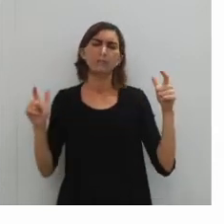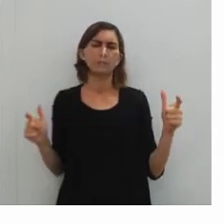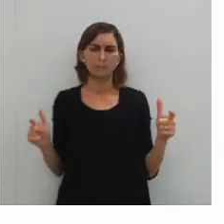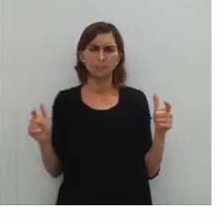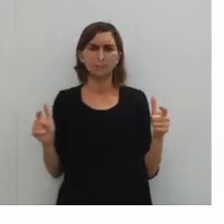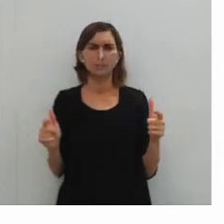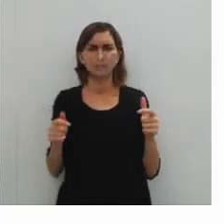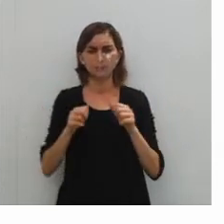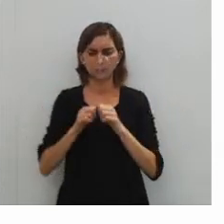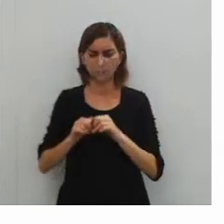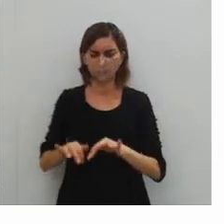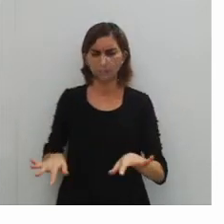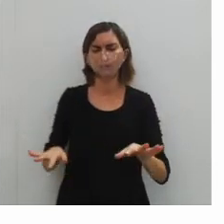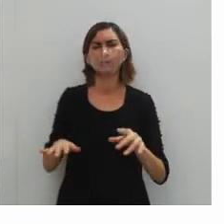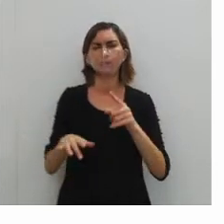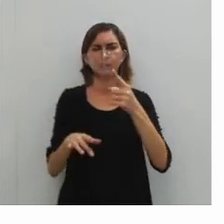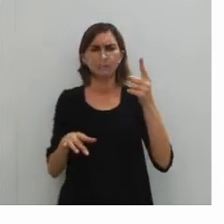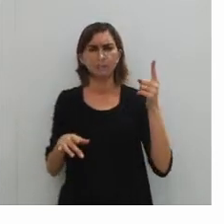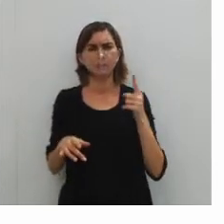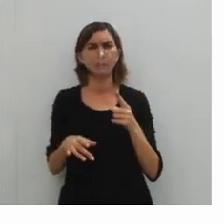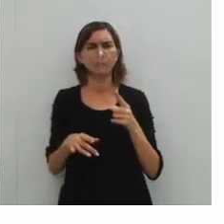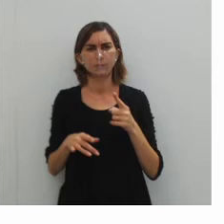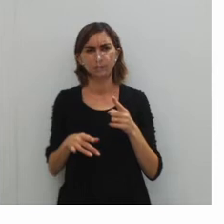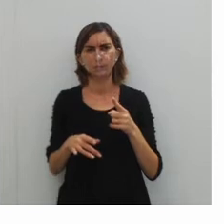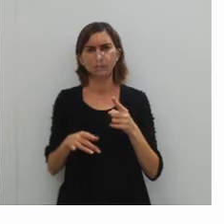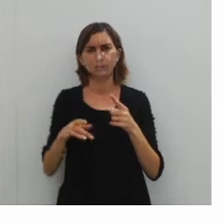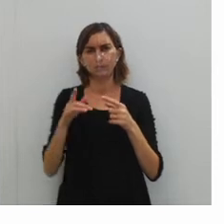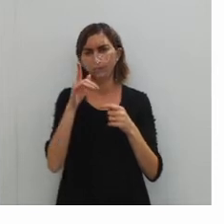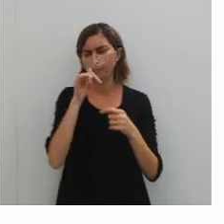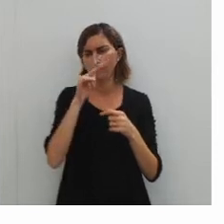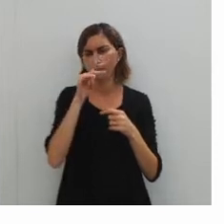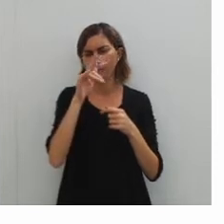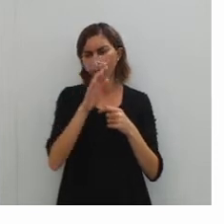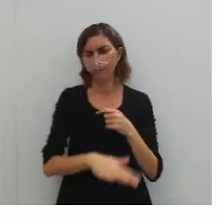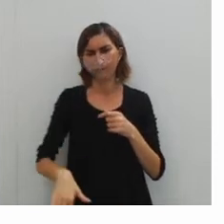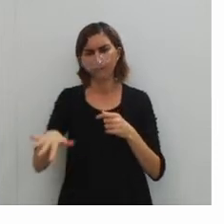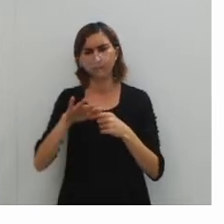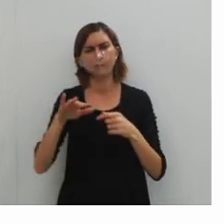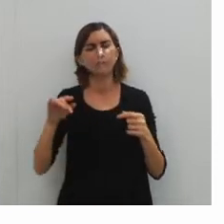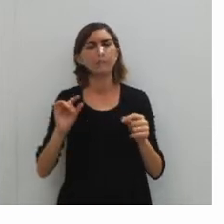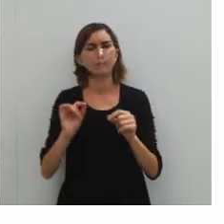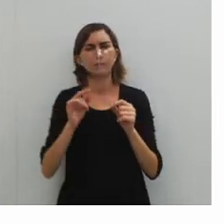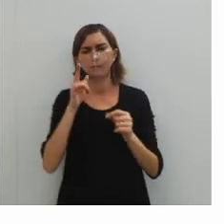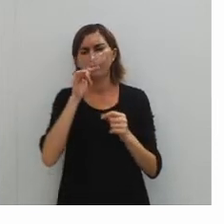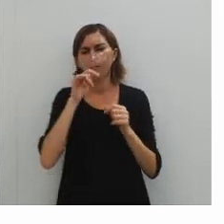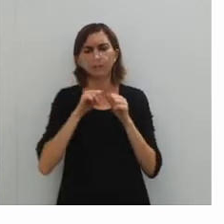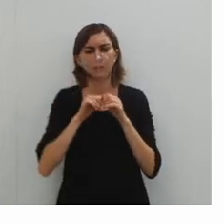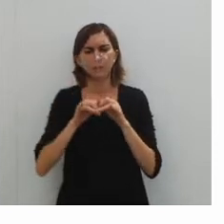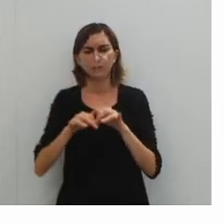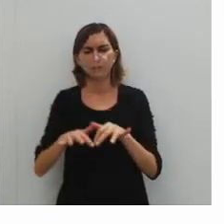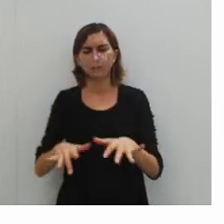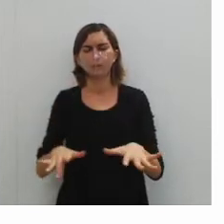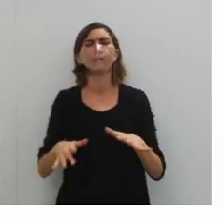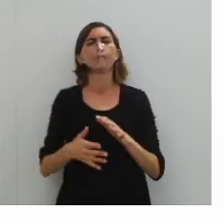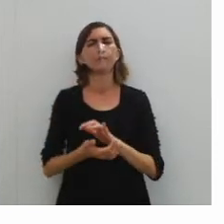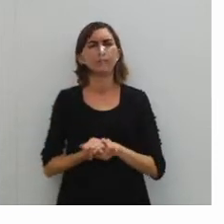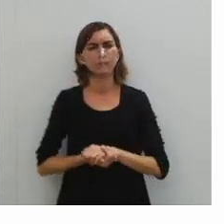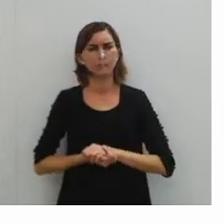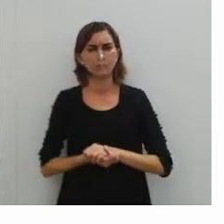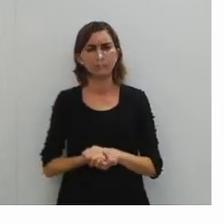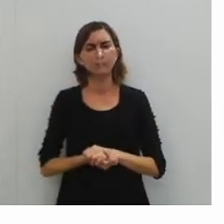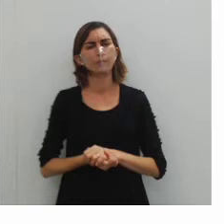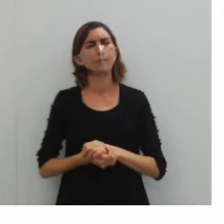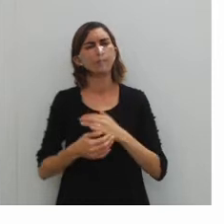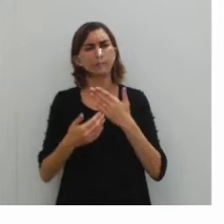o escoamento superficial das águas, impede que a água infiltre.